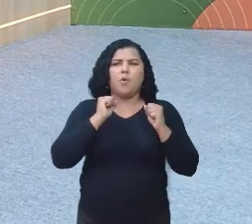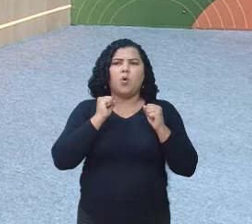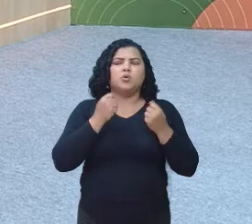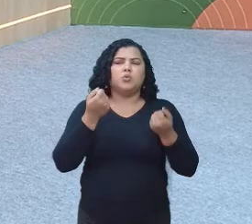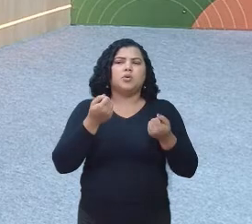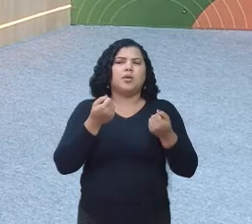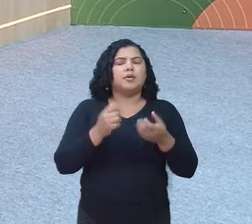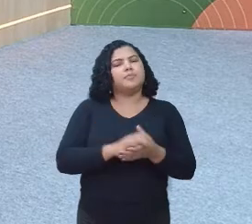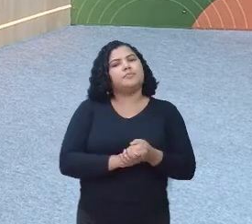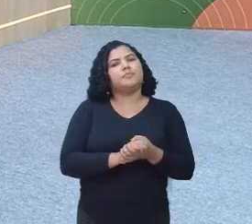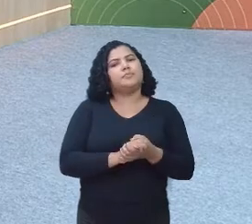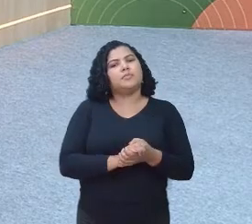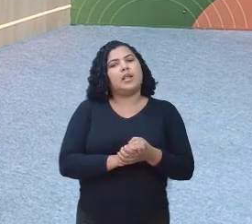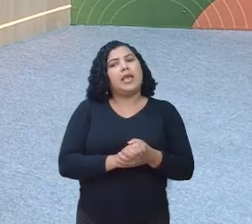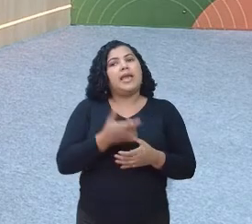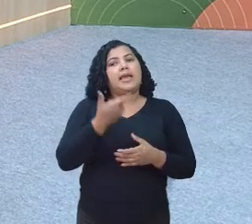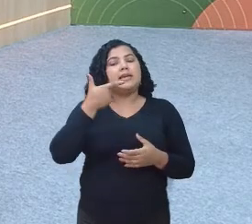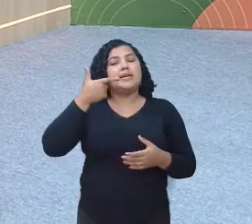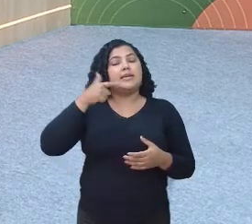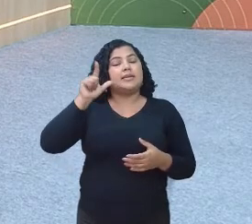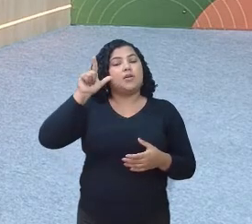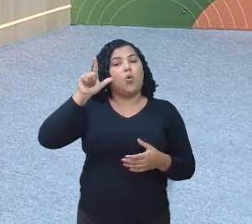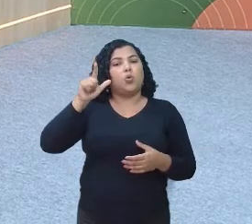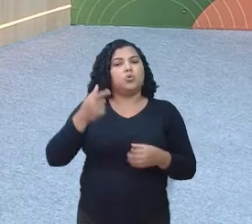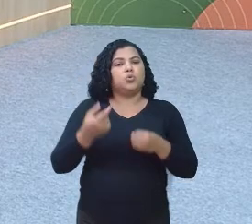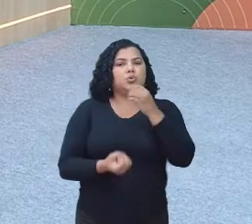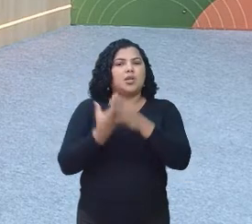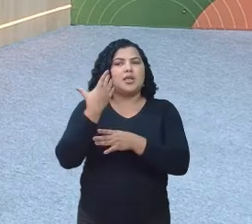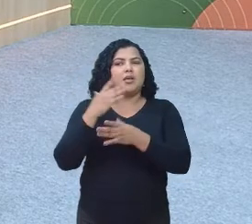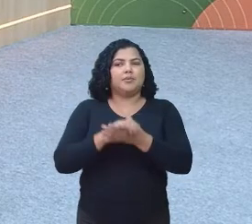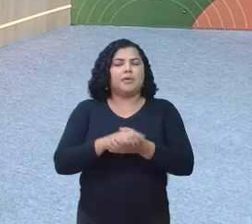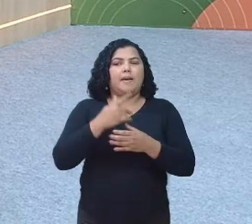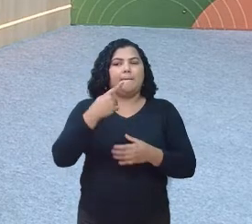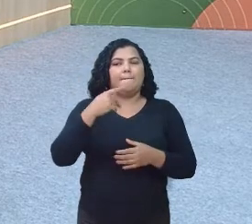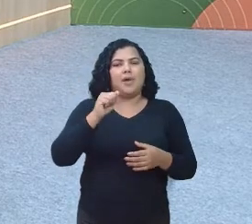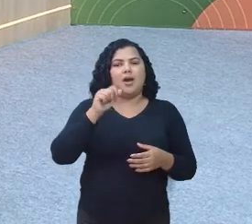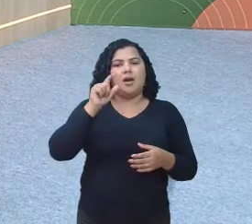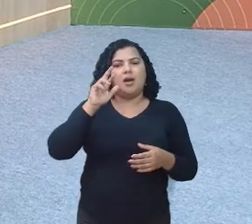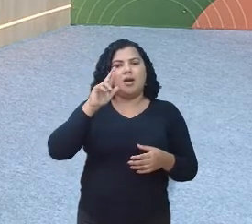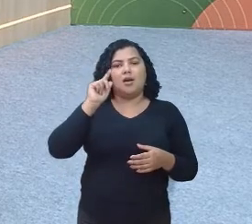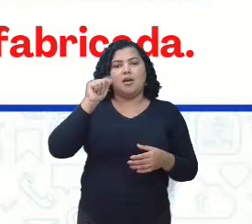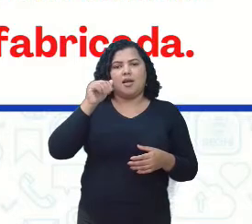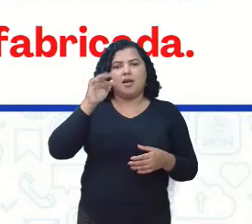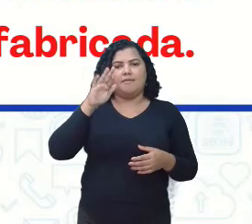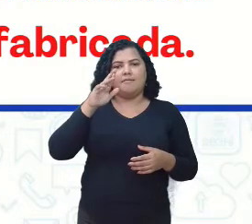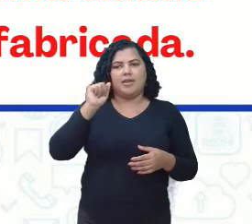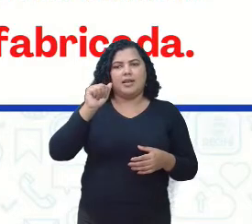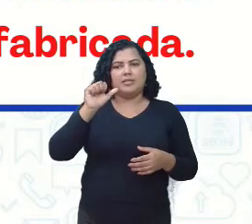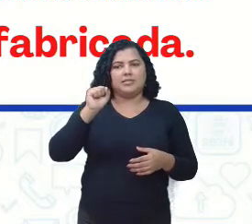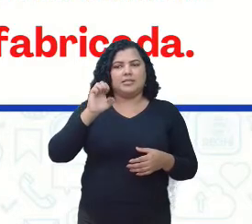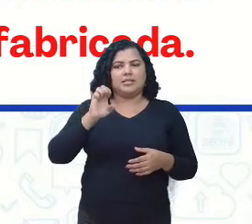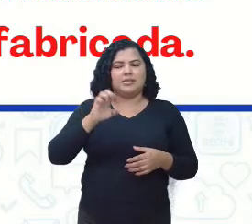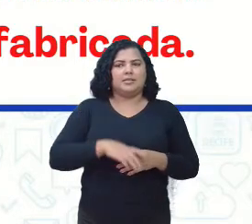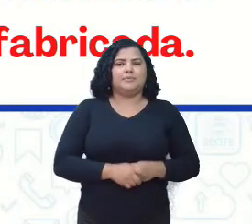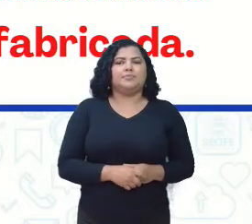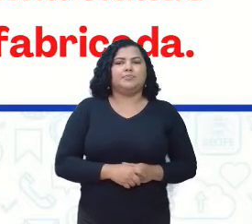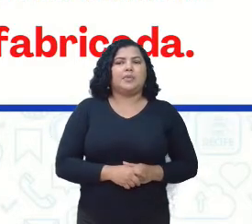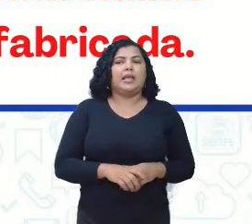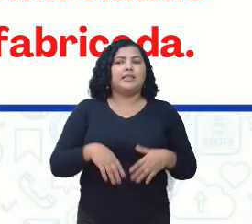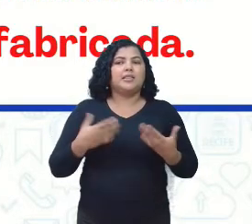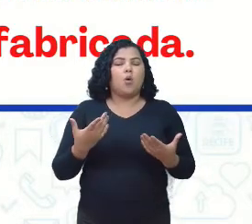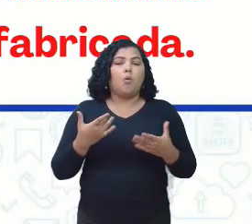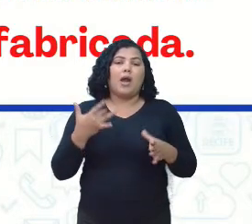parafrasear essa matéria. Então, no meu exercício, eu fiz assim, que a cidade de faz de conta seria uma cidade